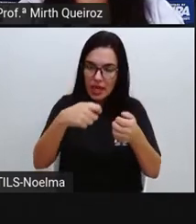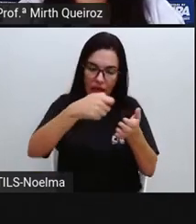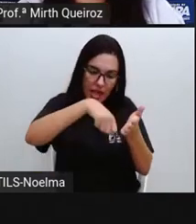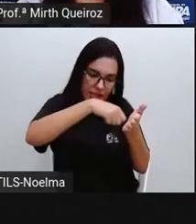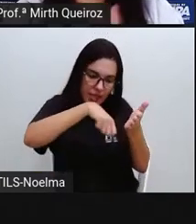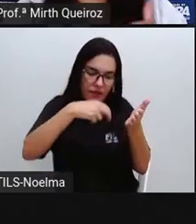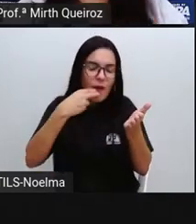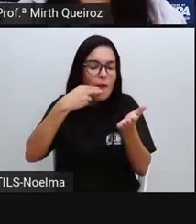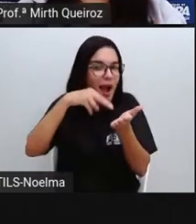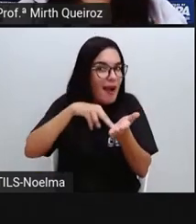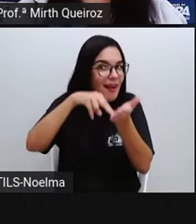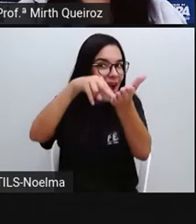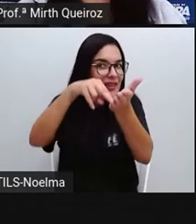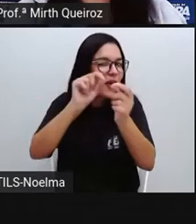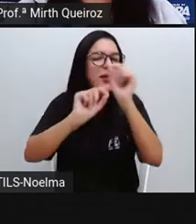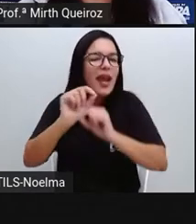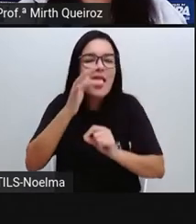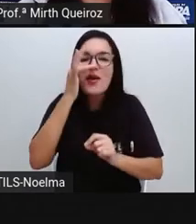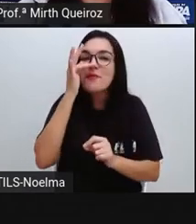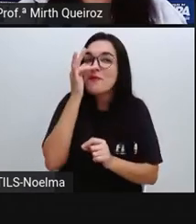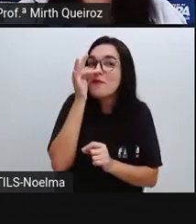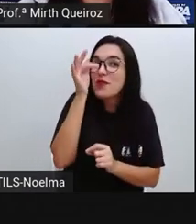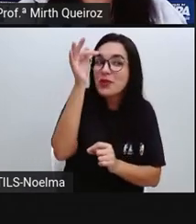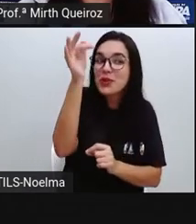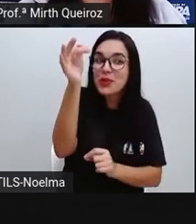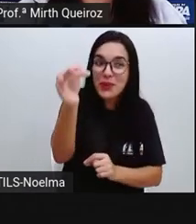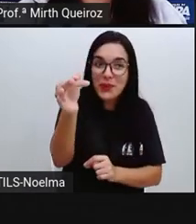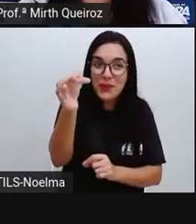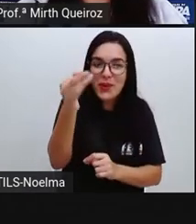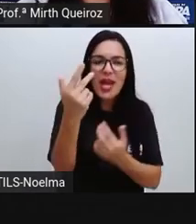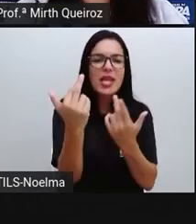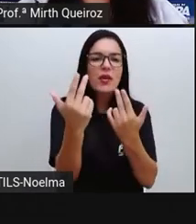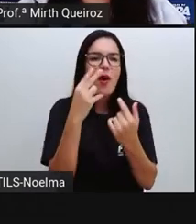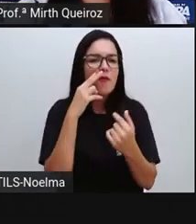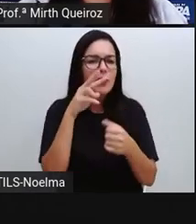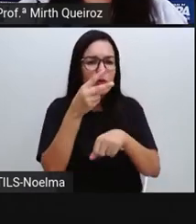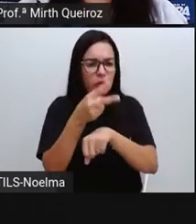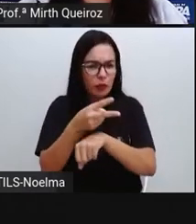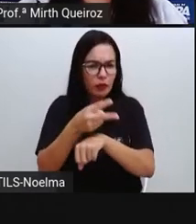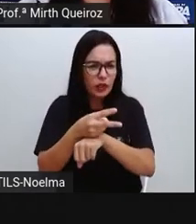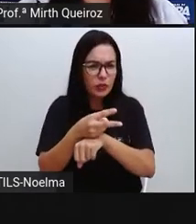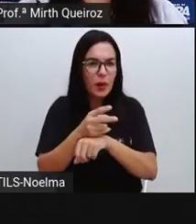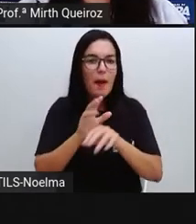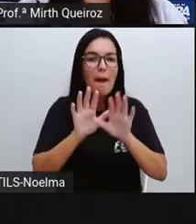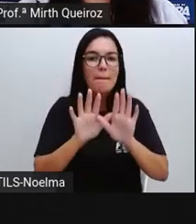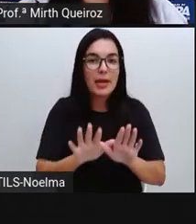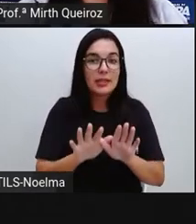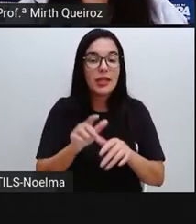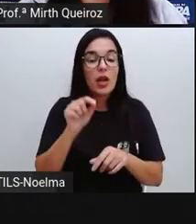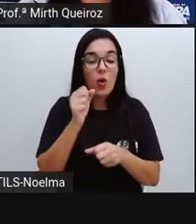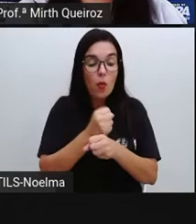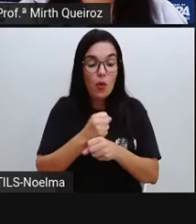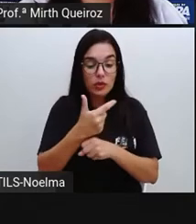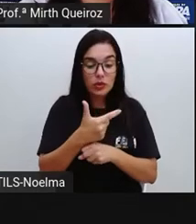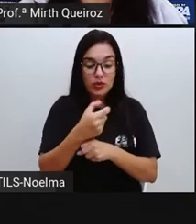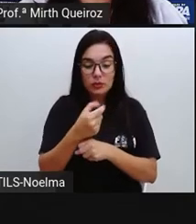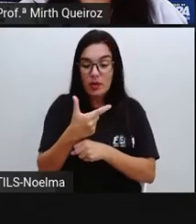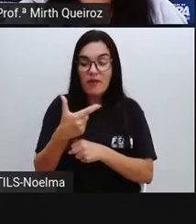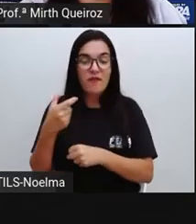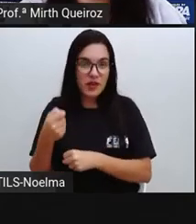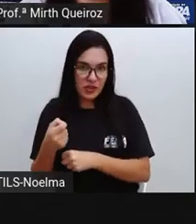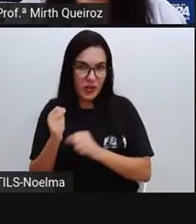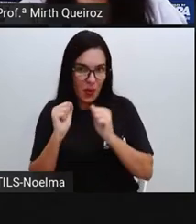carta para o futuro. Lembra que lá no início a gente viu um vídeo de uma carta para o futuro? Só que uma carta relacionada ao ano 2020. Vocês